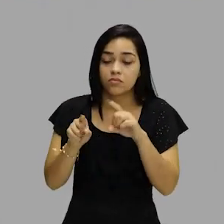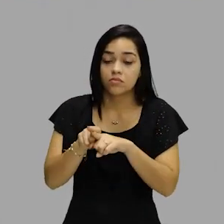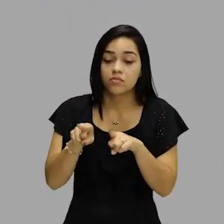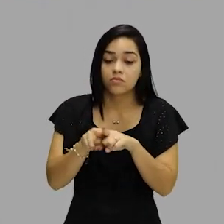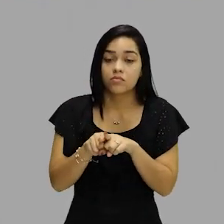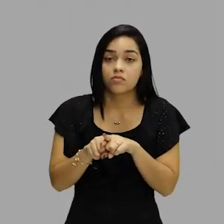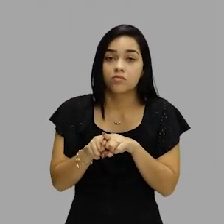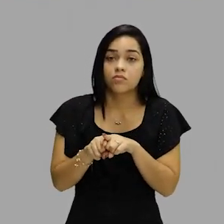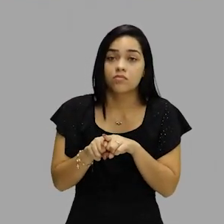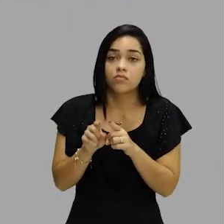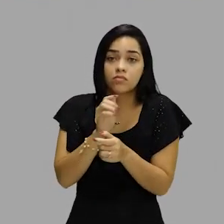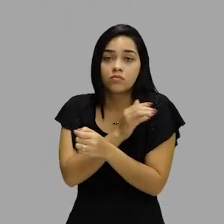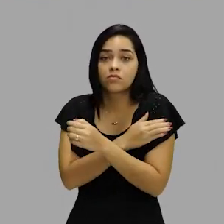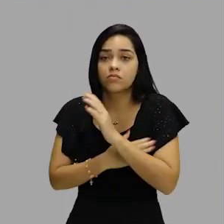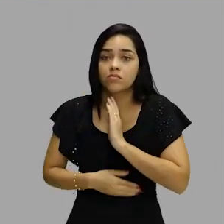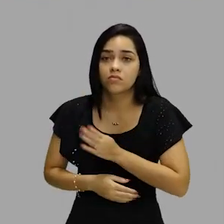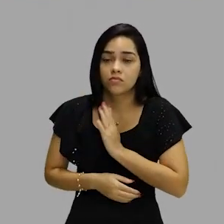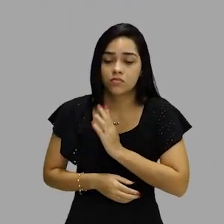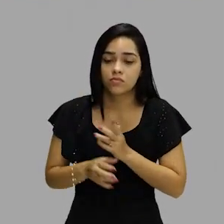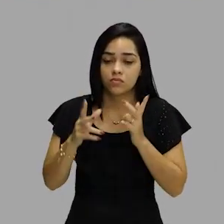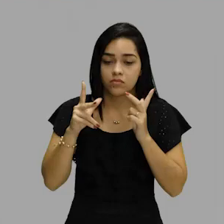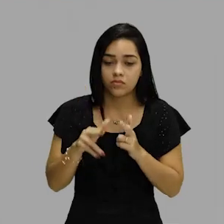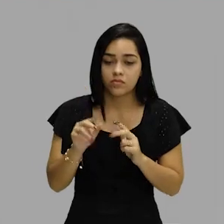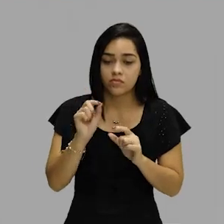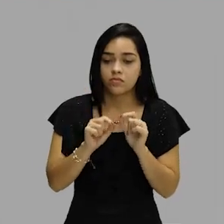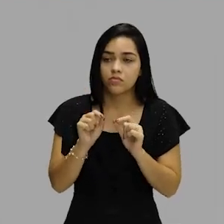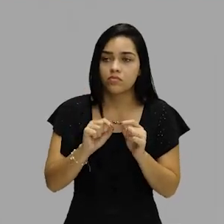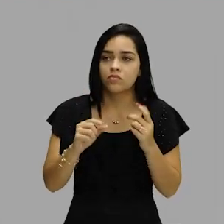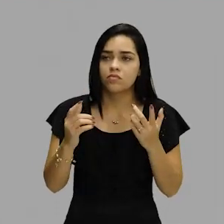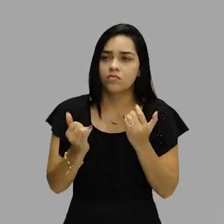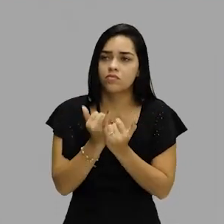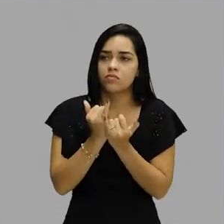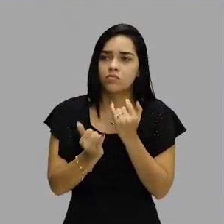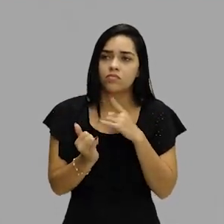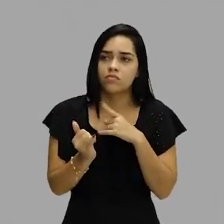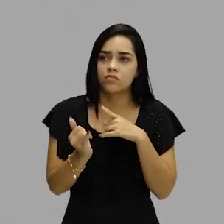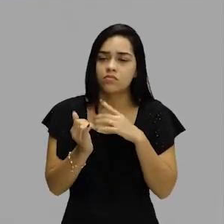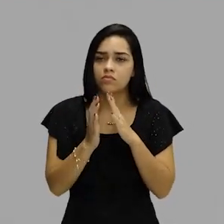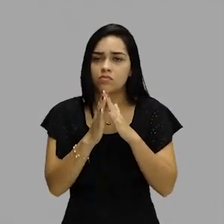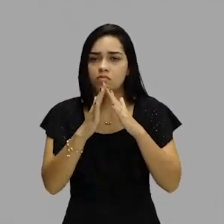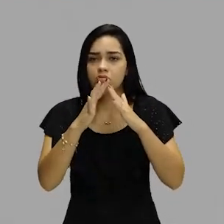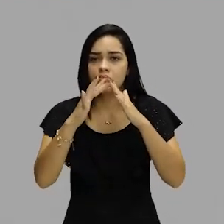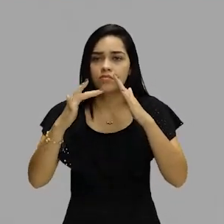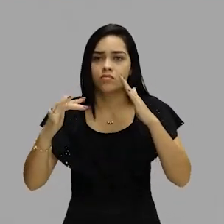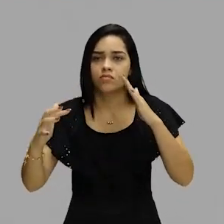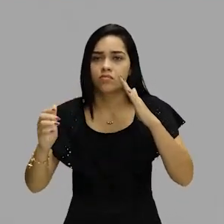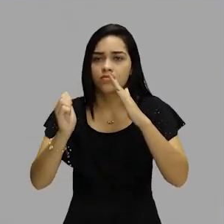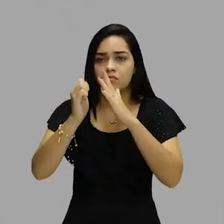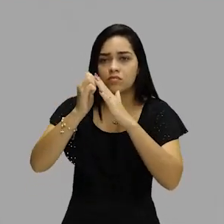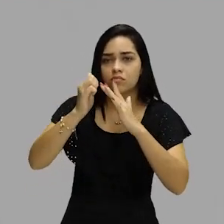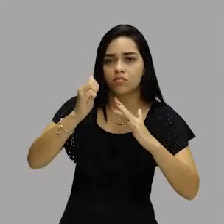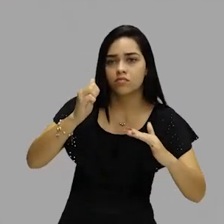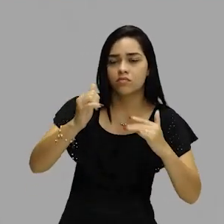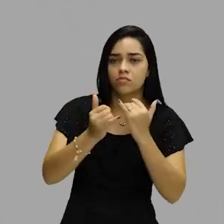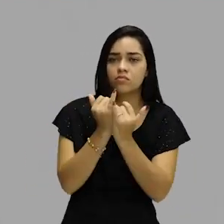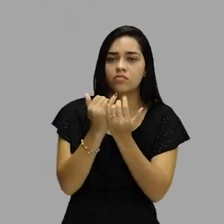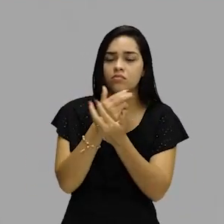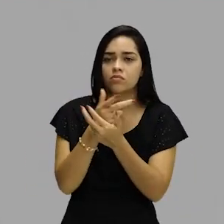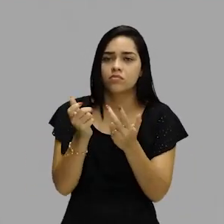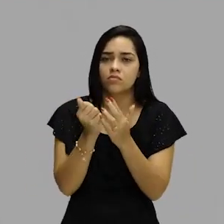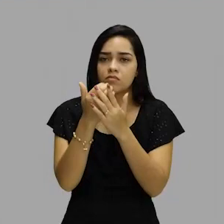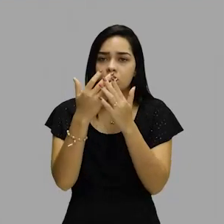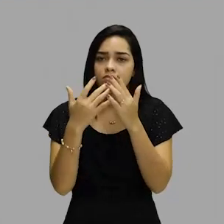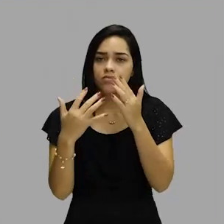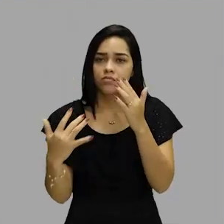cardíaco é como se fosse, as fibras desse músculo, ela possui uma ramificação. Imagina como se fosse vários